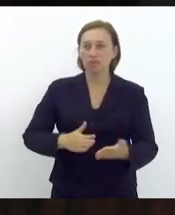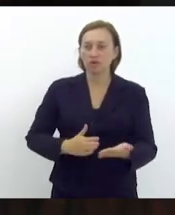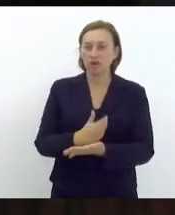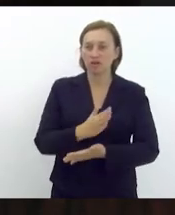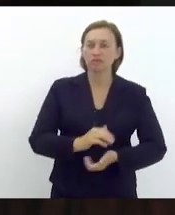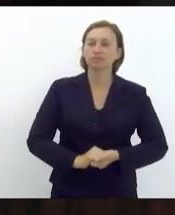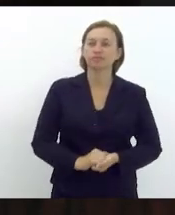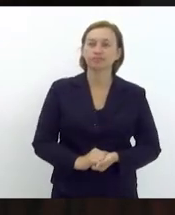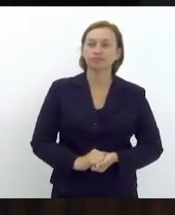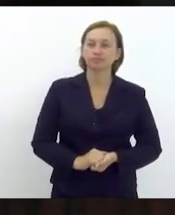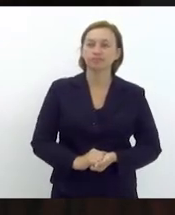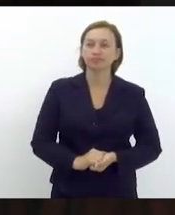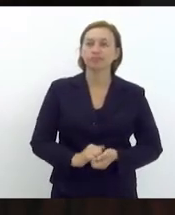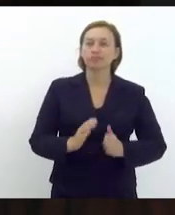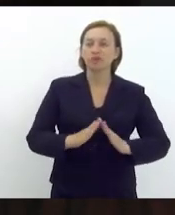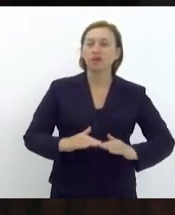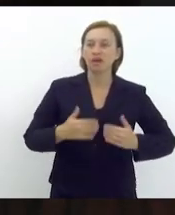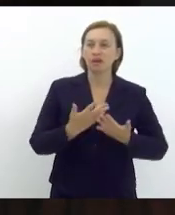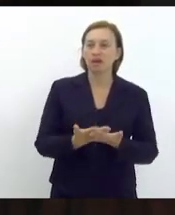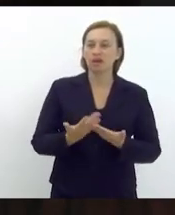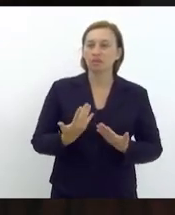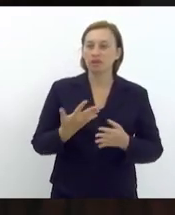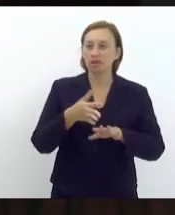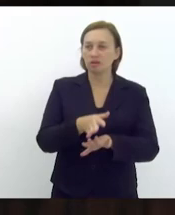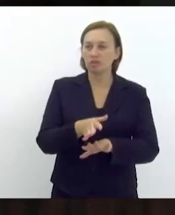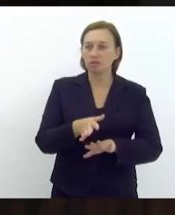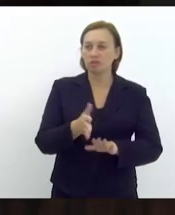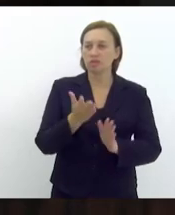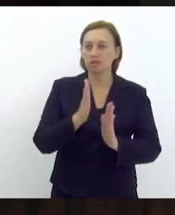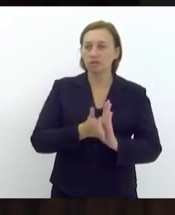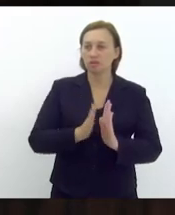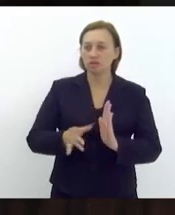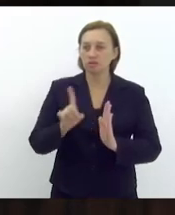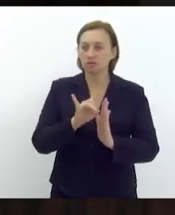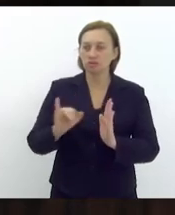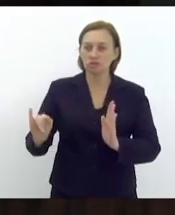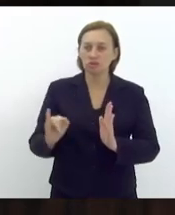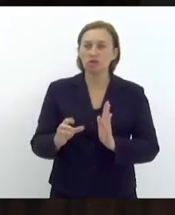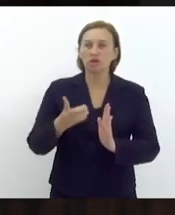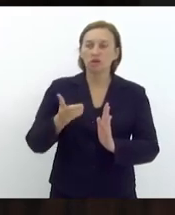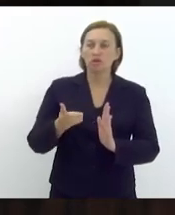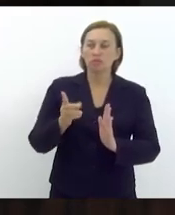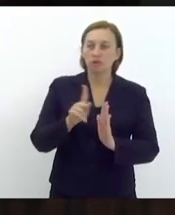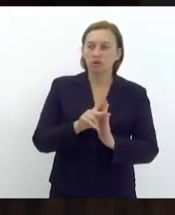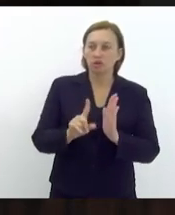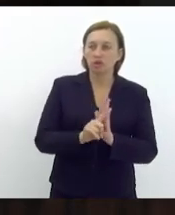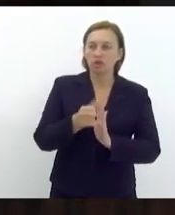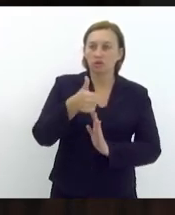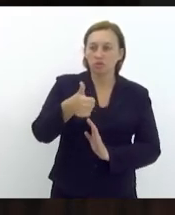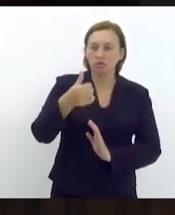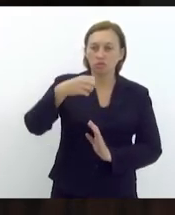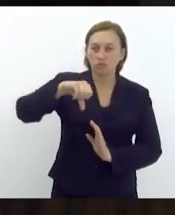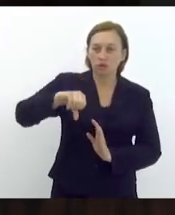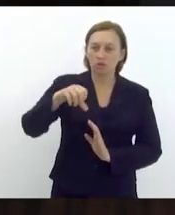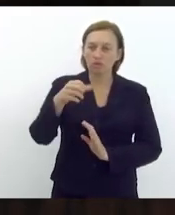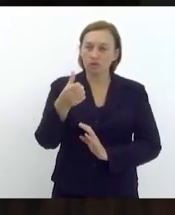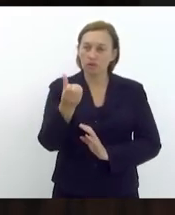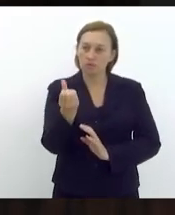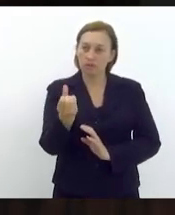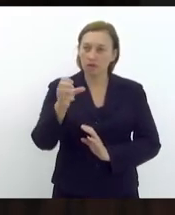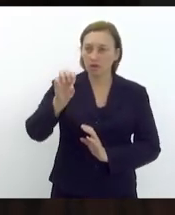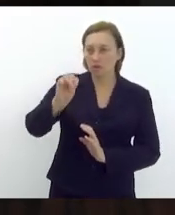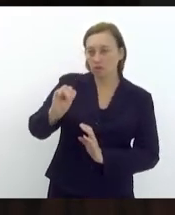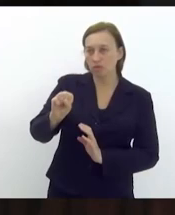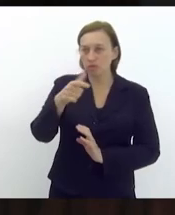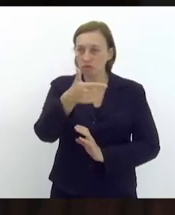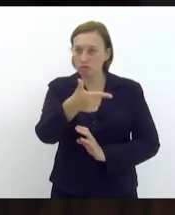aprovado requerimento a inclusão na ordem do dia do projeto de lei 1968 de 2020